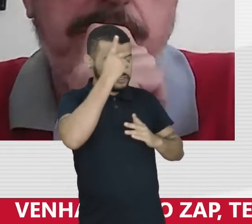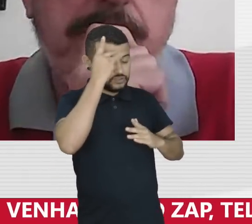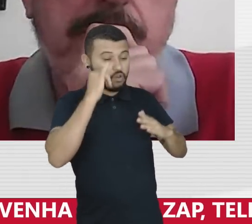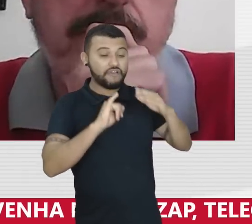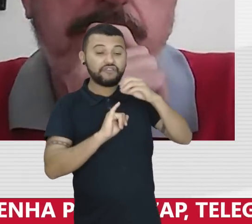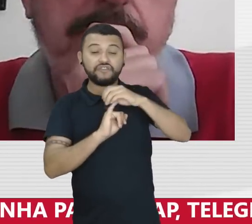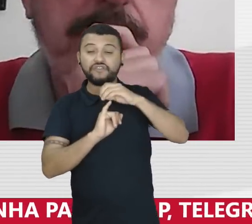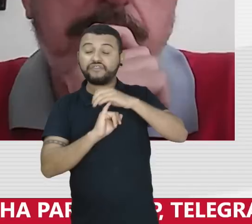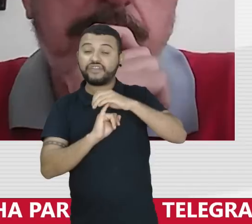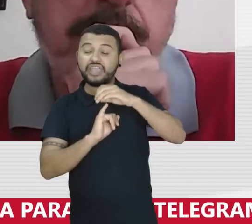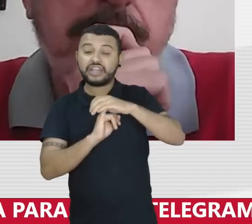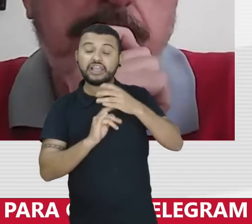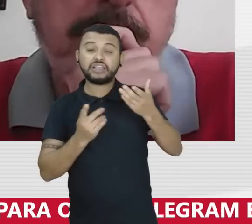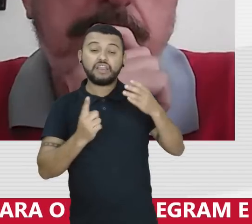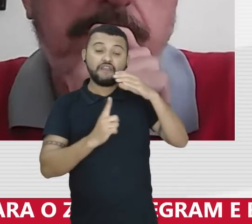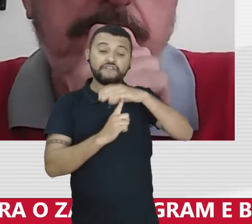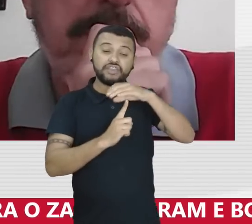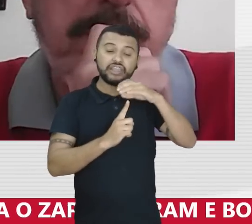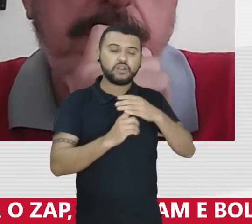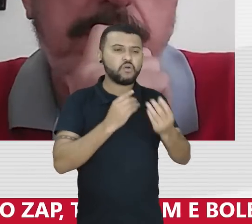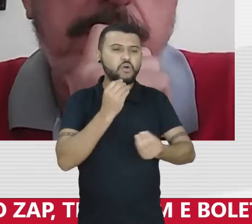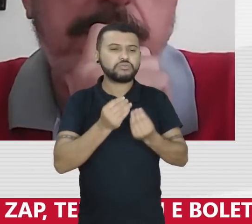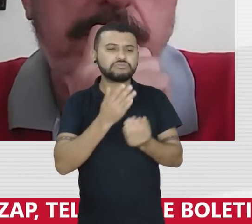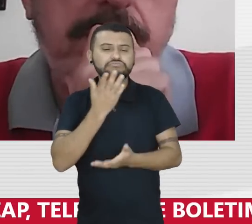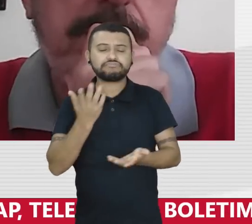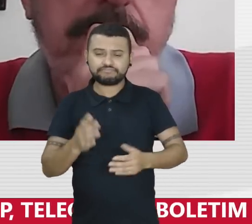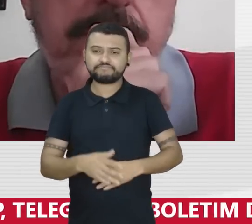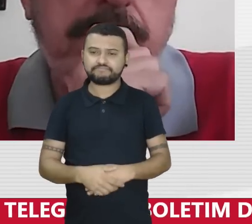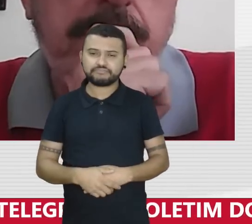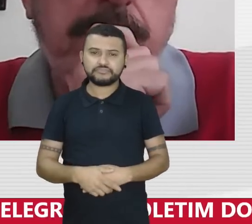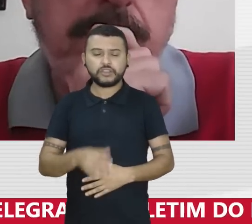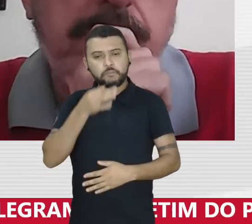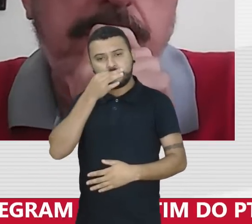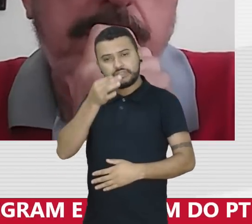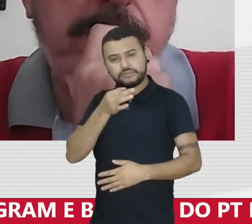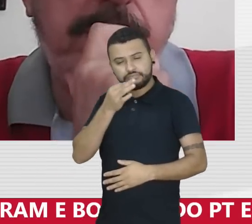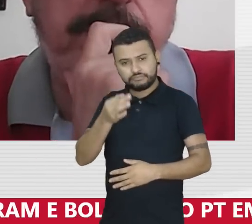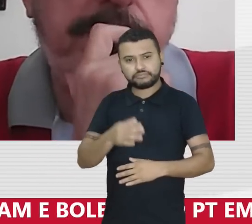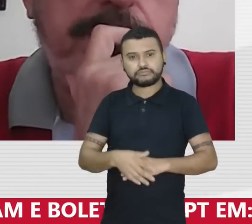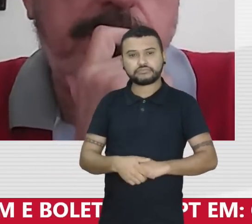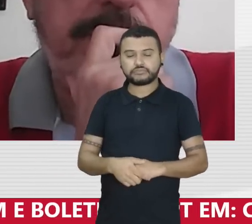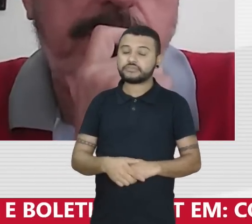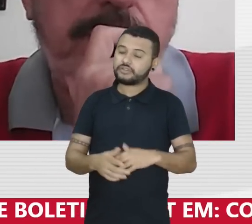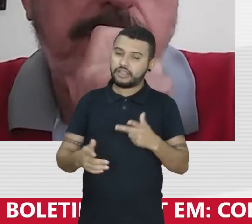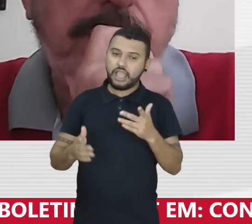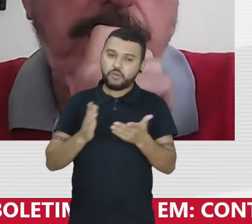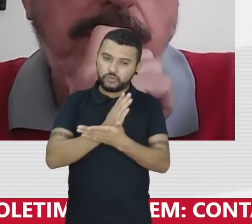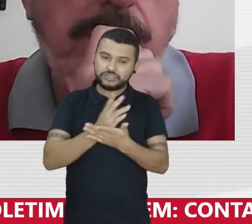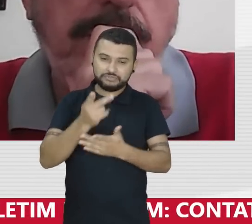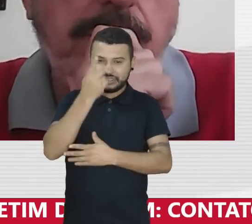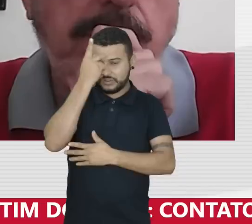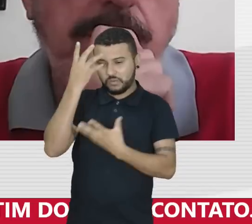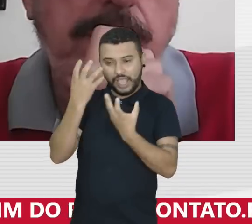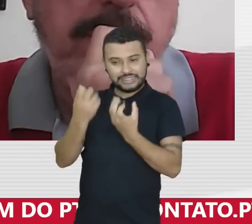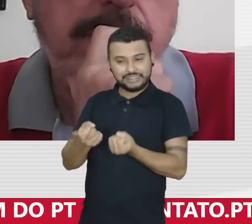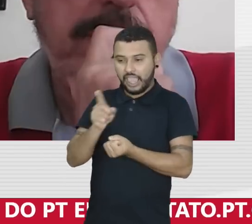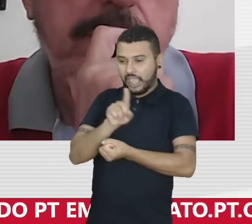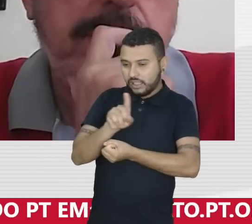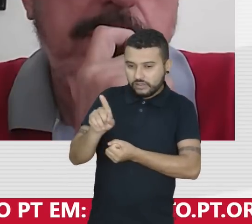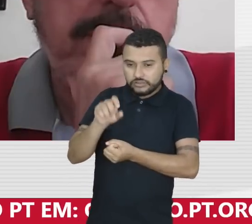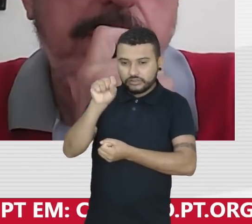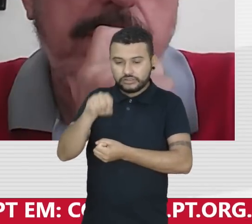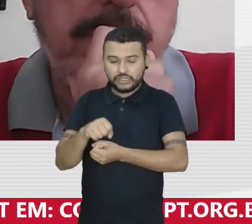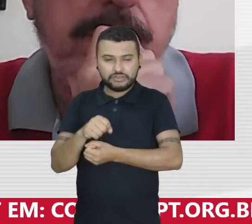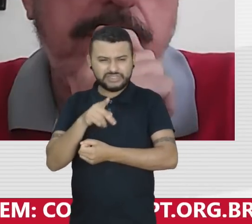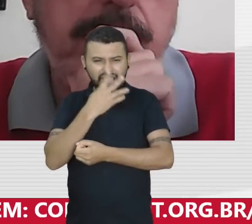é que ele recebe uma coisa dessas? Claro que nem todo mundo recebe da mesma maneira, mas, assim, você acha que ele cresce aos